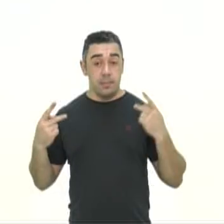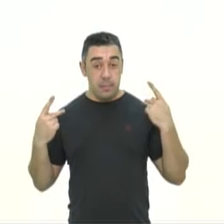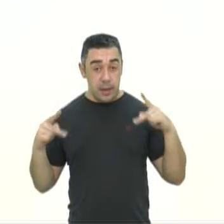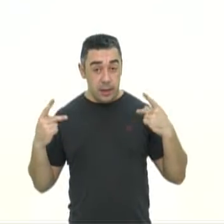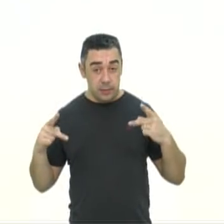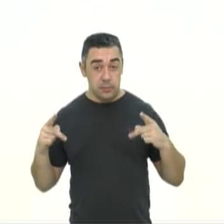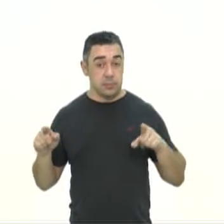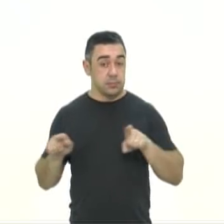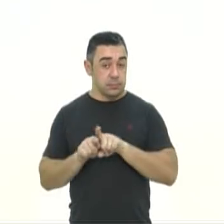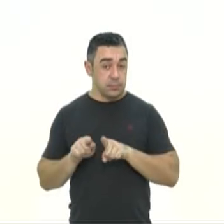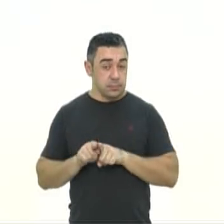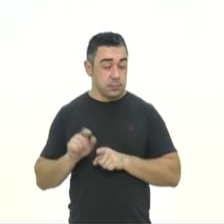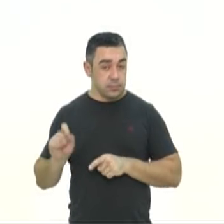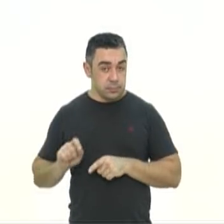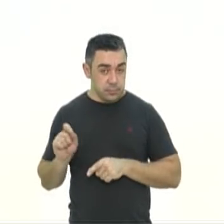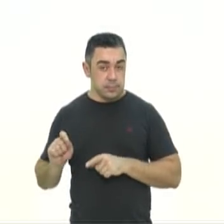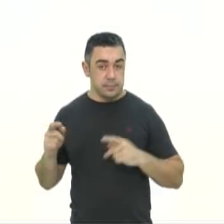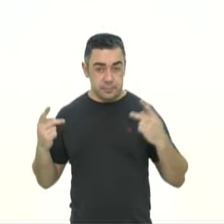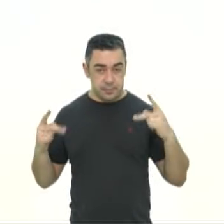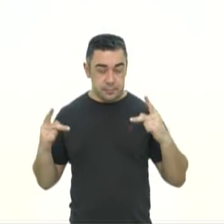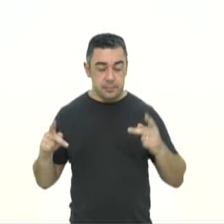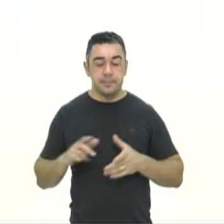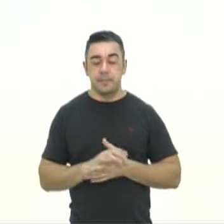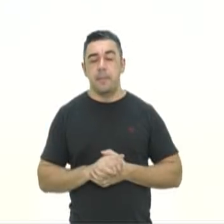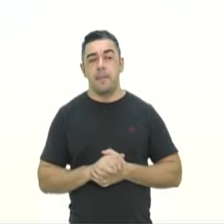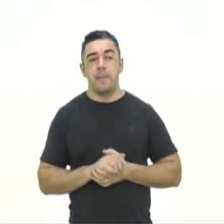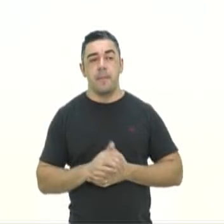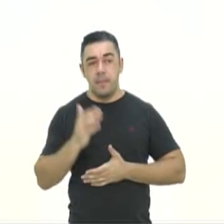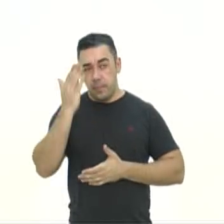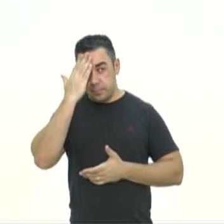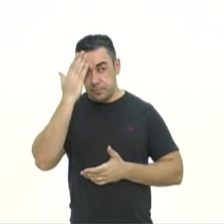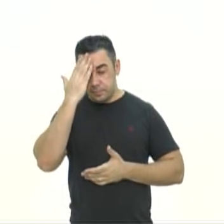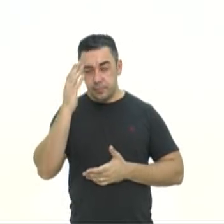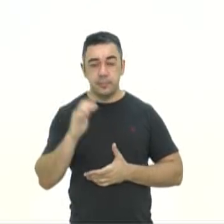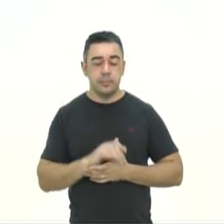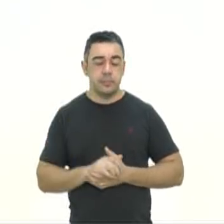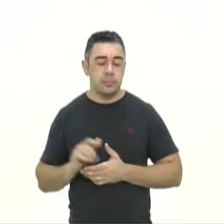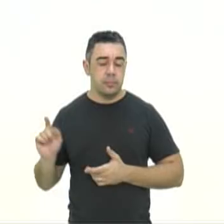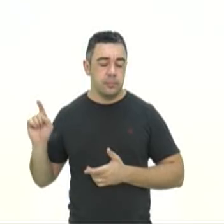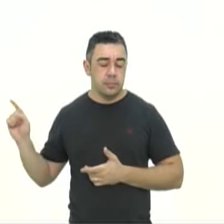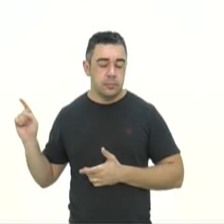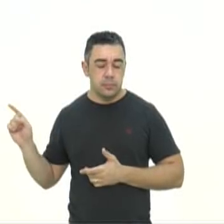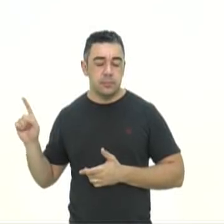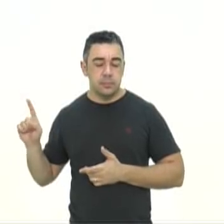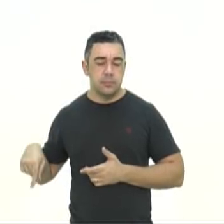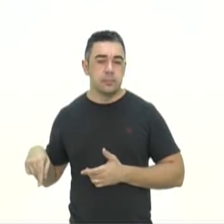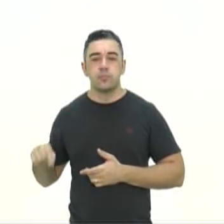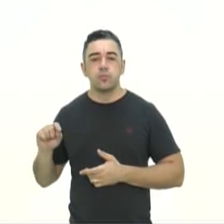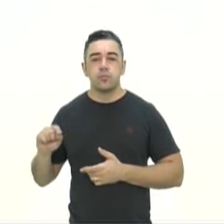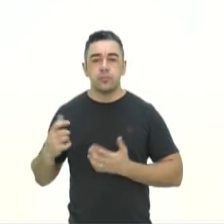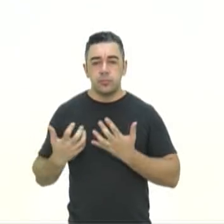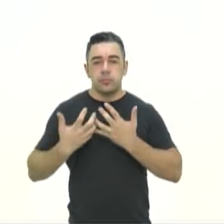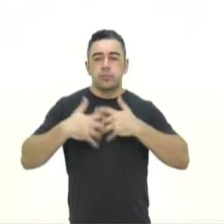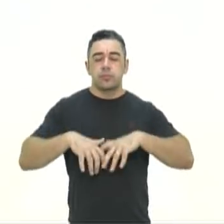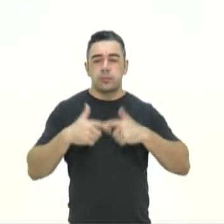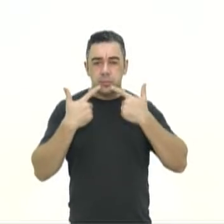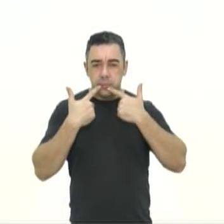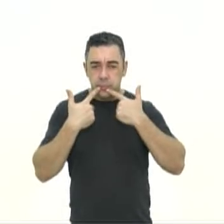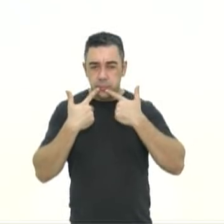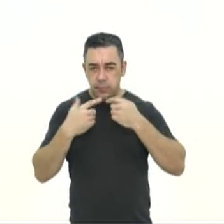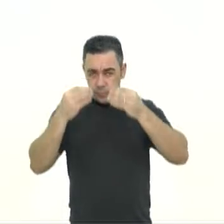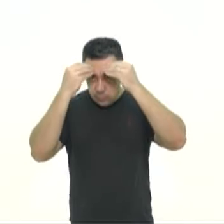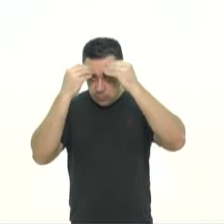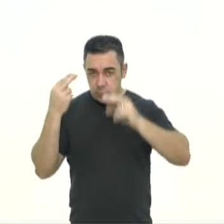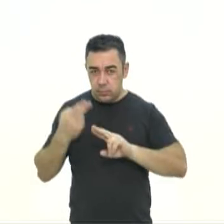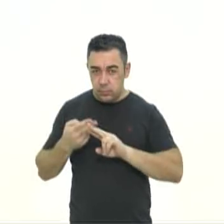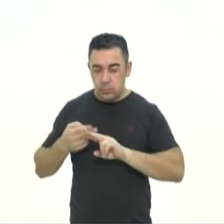os pregadores. Sabendo disso, né? A partir dessa afirmação, qual a função de linguagem utilizada no